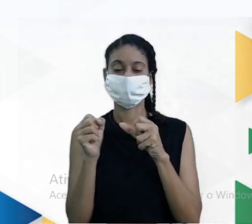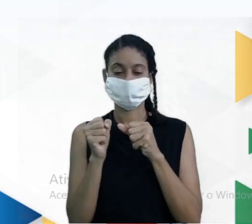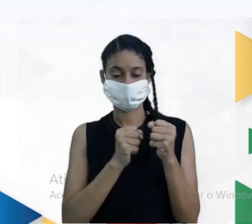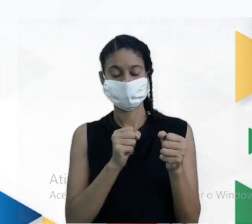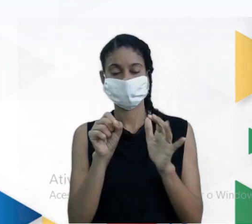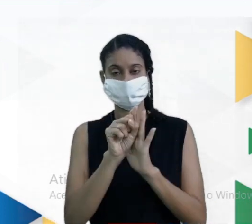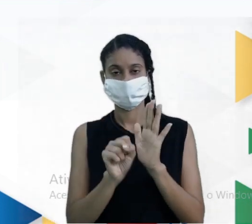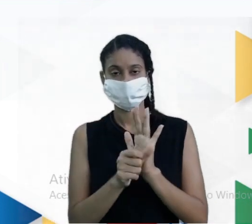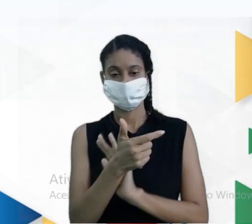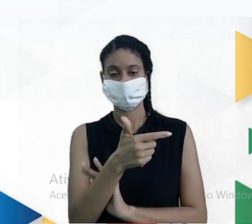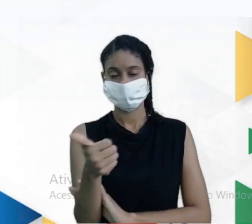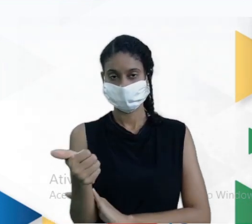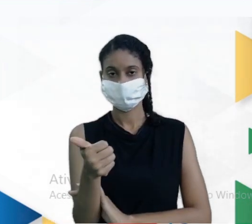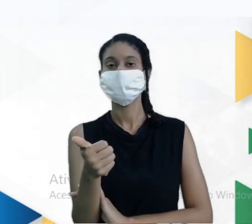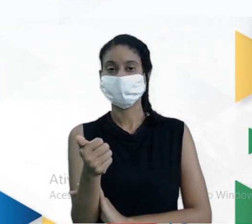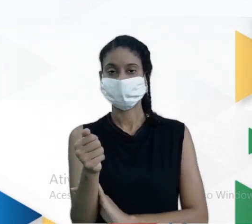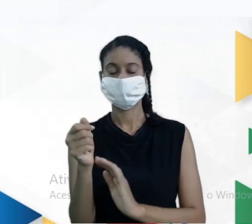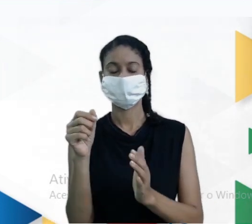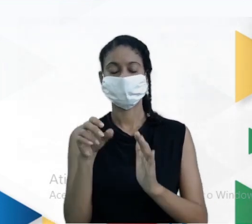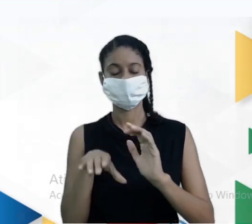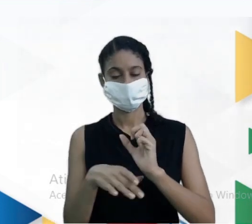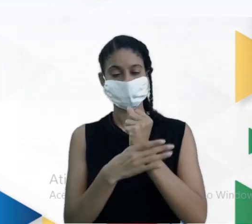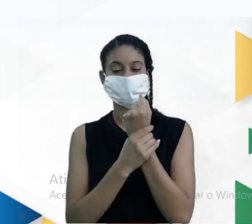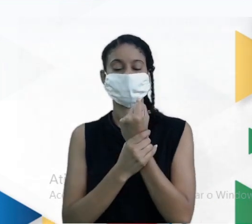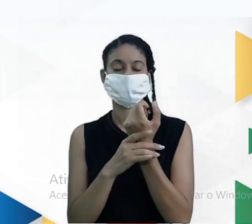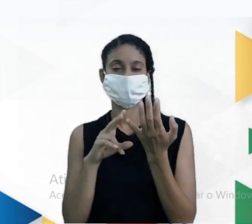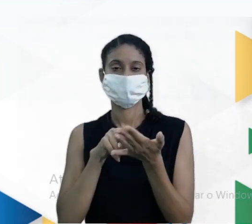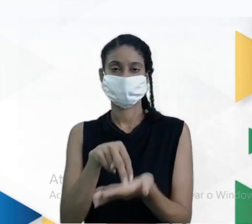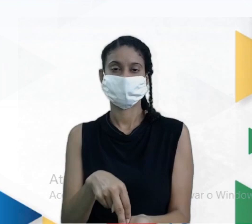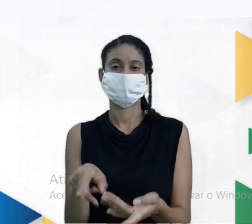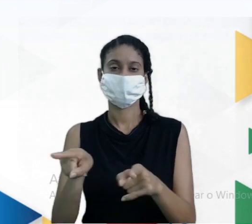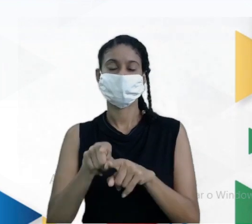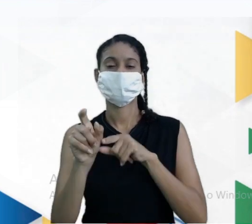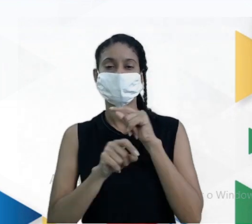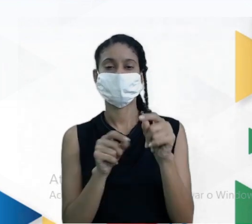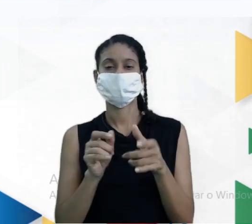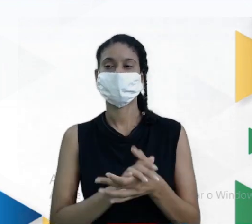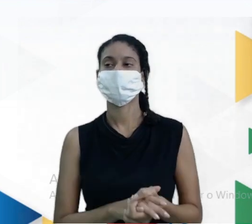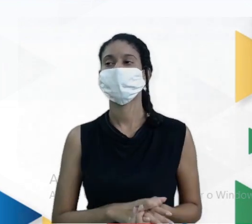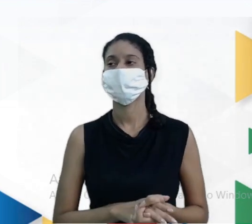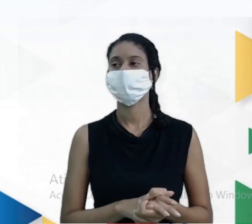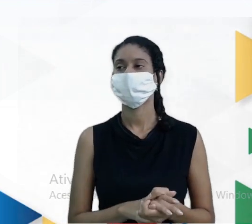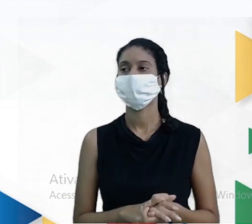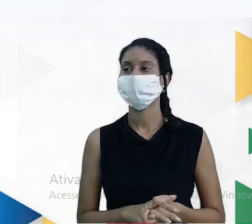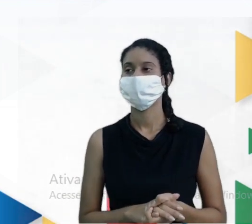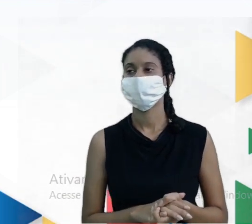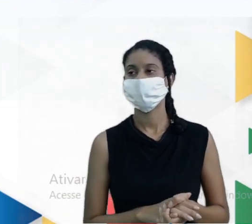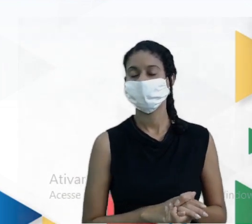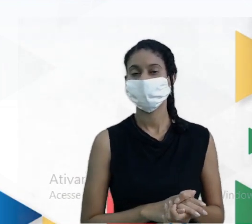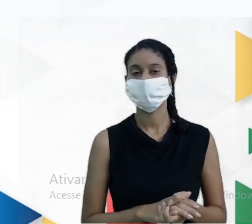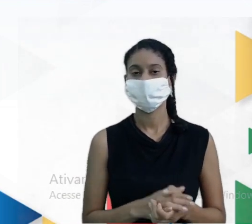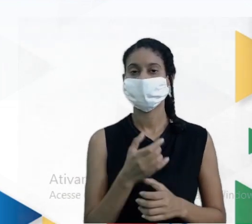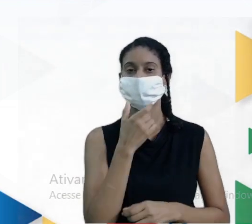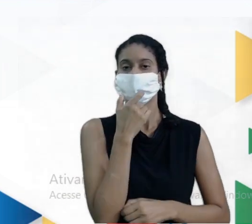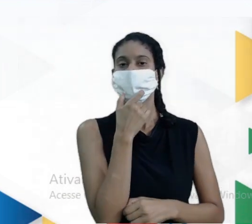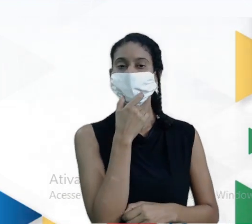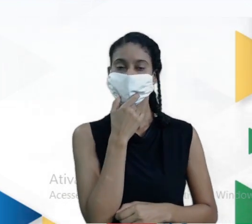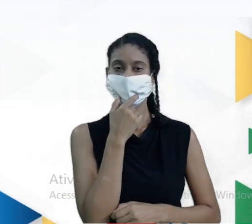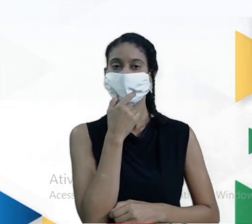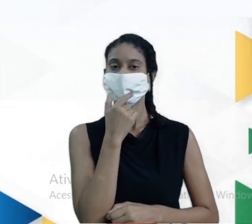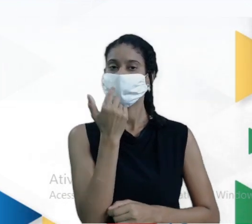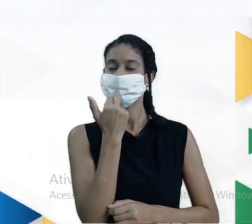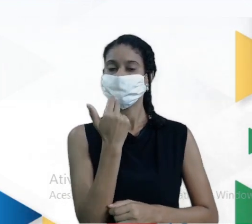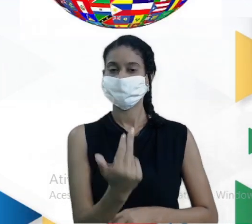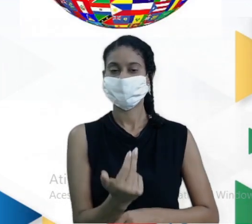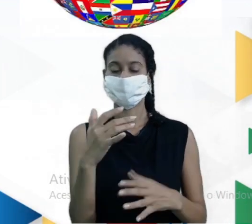século XXI, ela se consolida também como o que a gente chama de Globish, que é o inglês enquanto